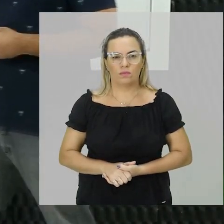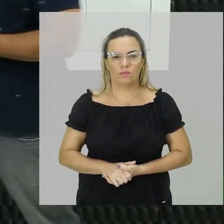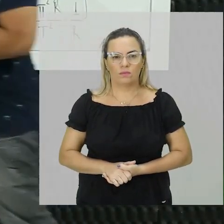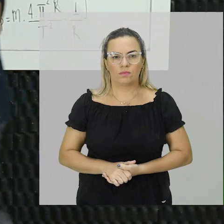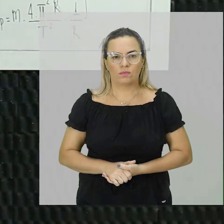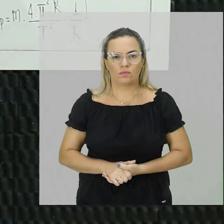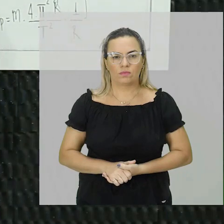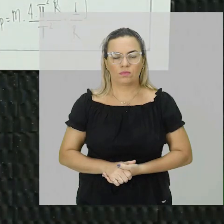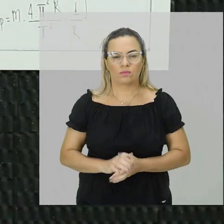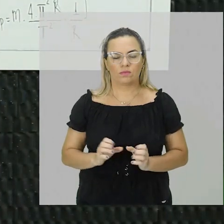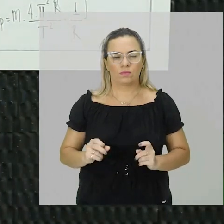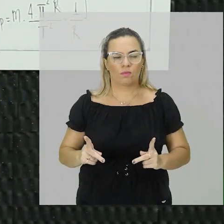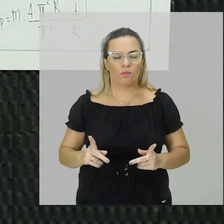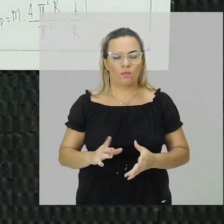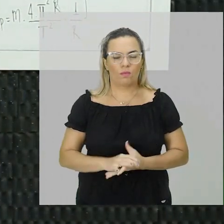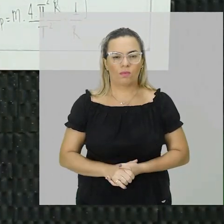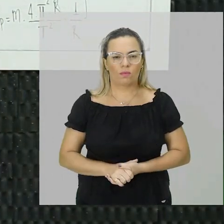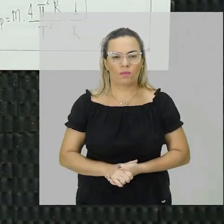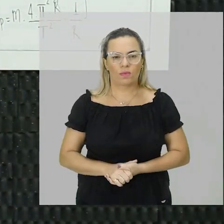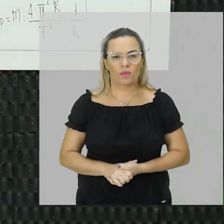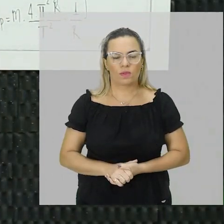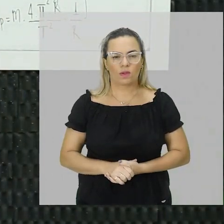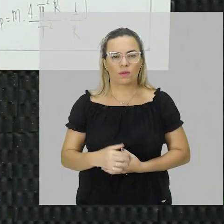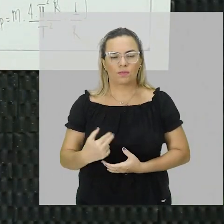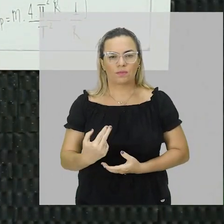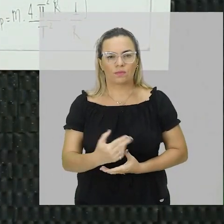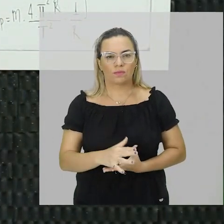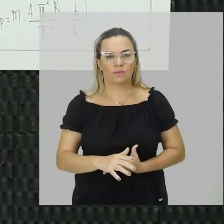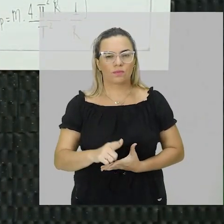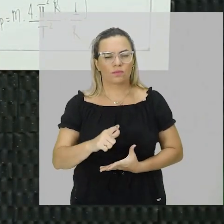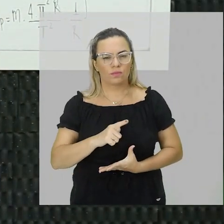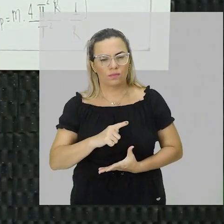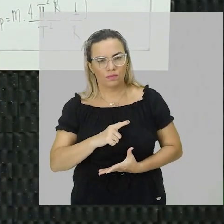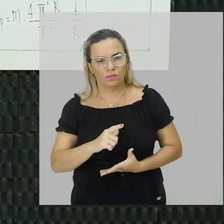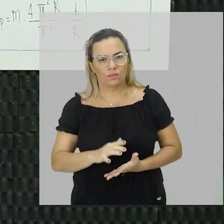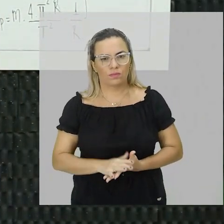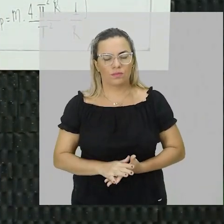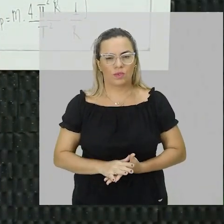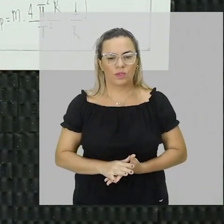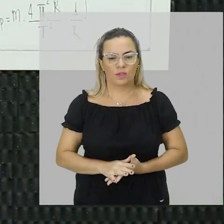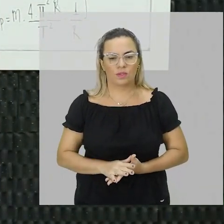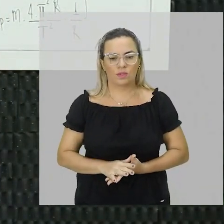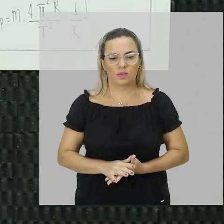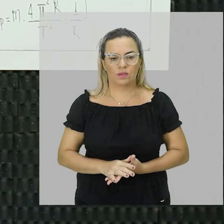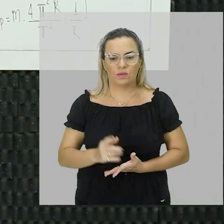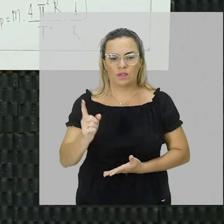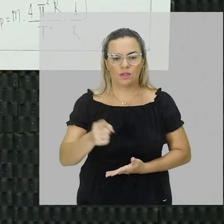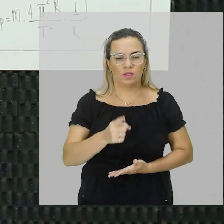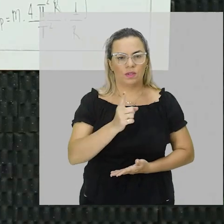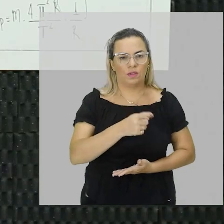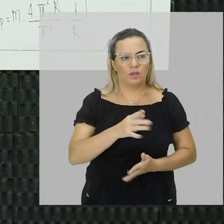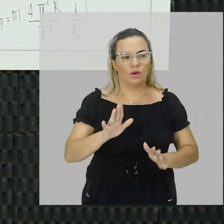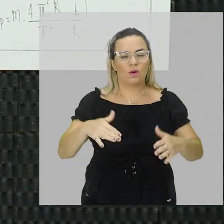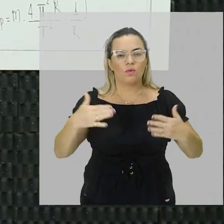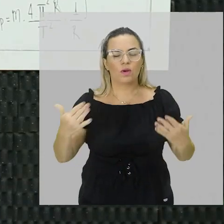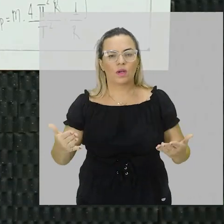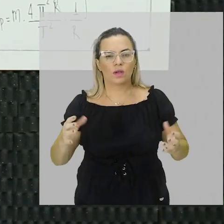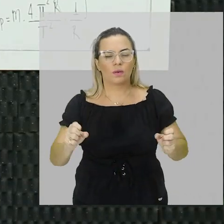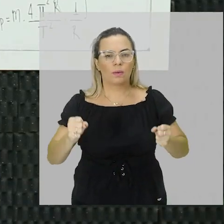quadrado. Tá ok? Nós temos alguma coisa que vai ser anulado. É o quê? É a